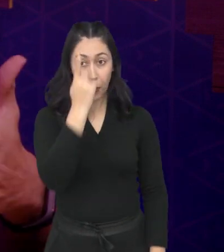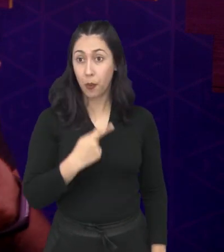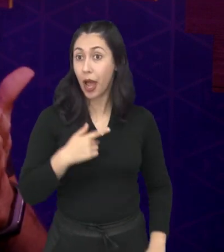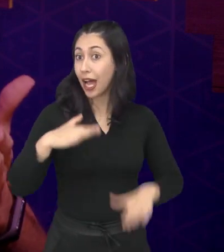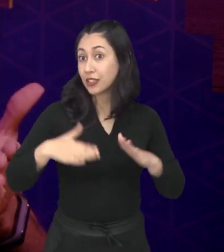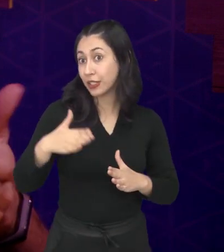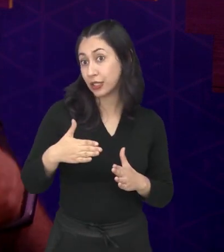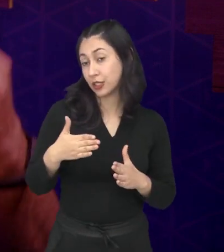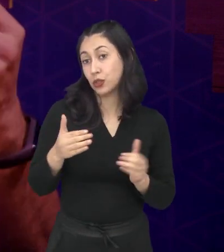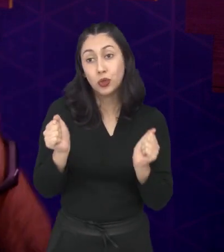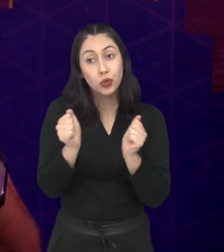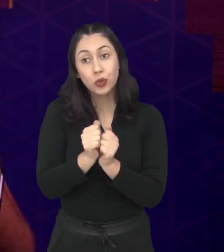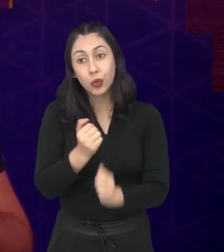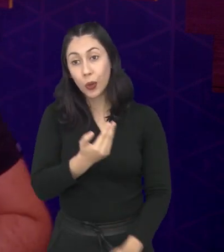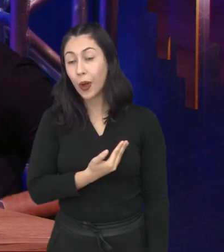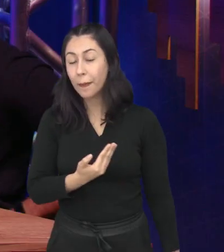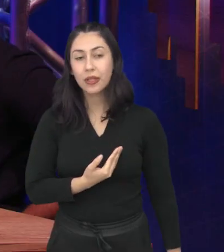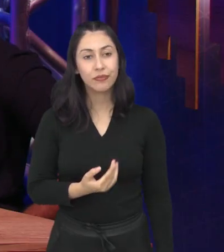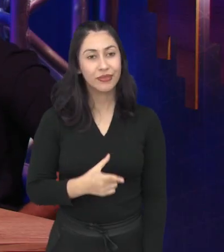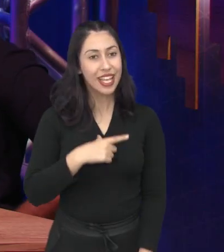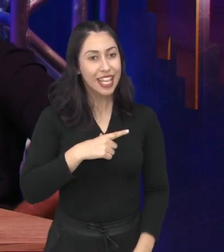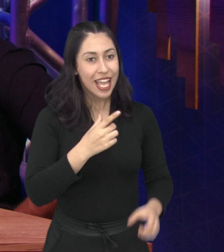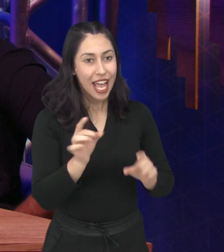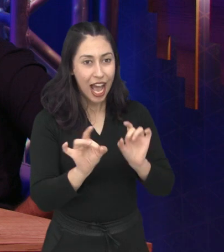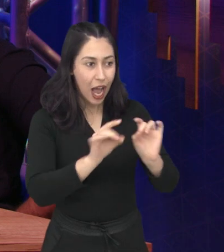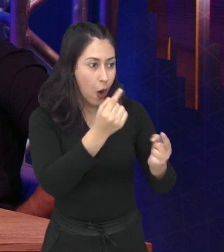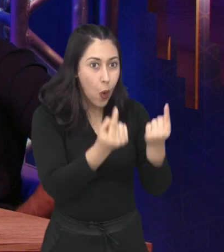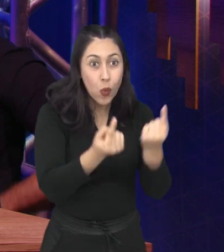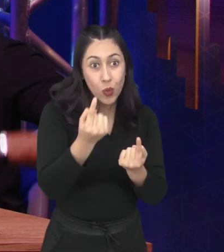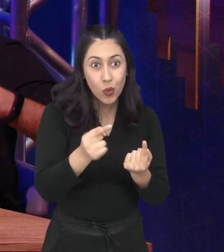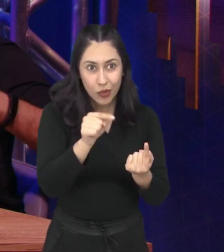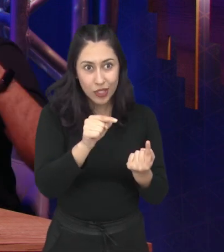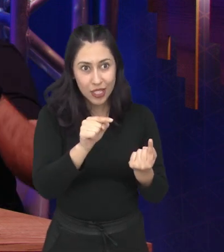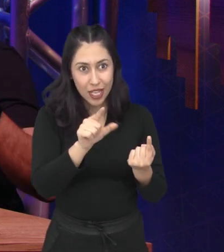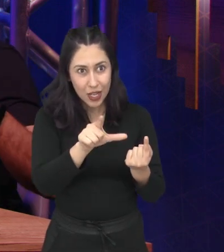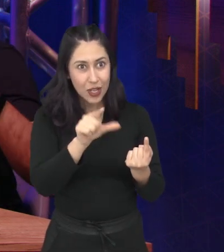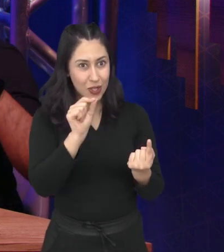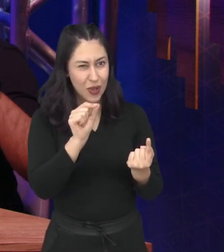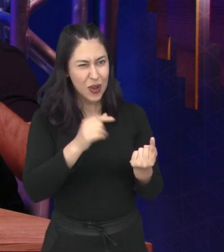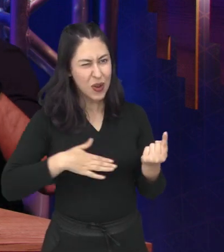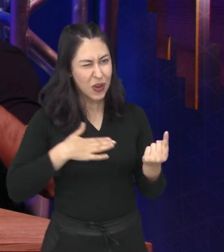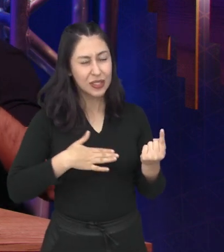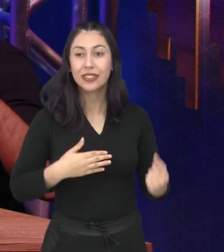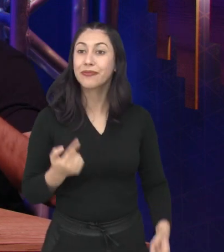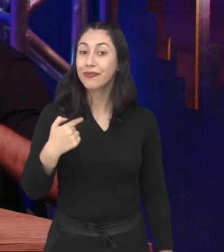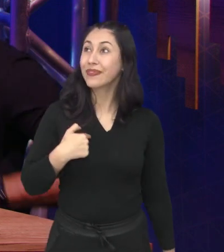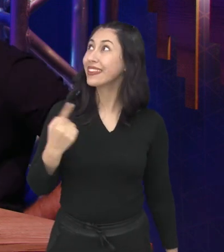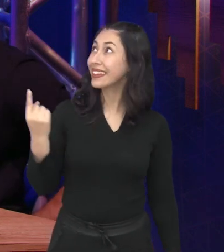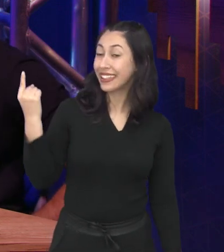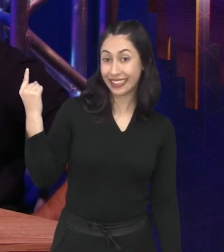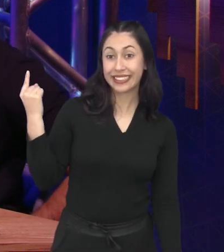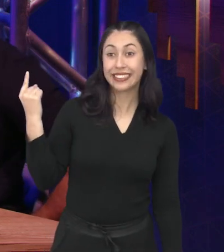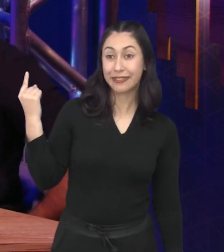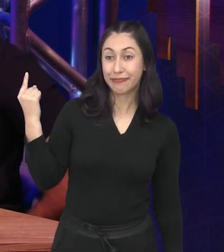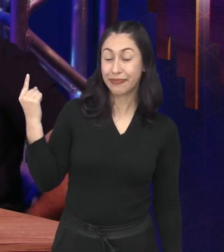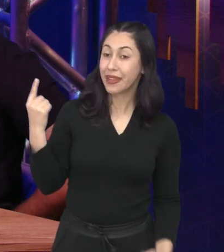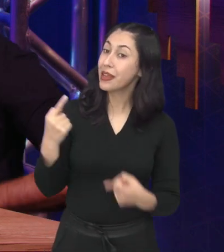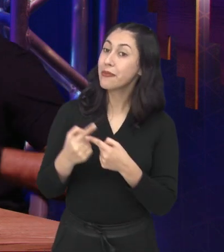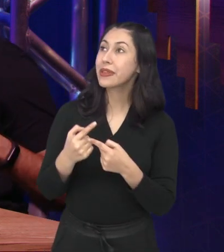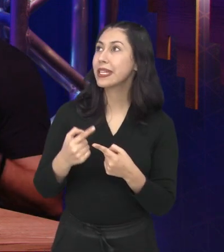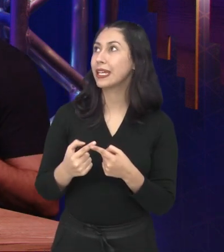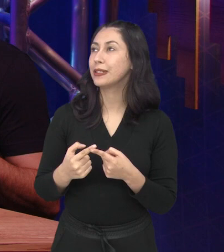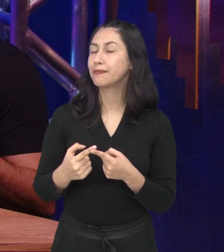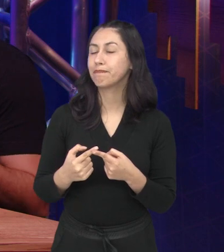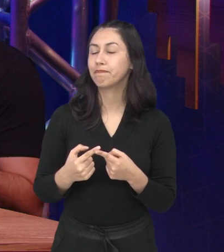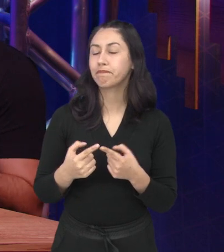com amigos e tal. Você tem algum especial, assim, Então, que você Vicky, prefere? eu Samuel? lembro muito de How I Met Your Mother. Legal.